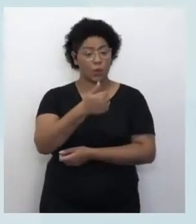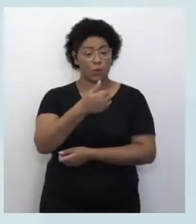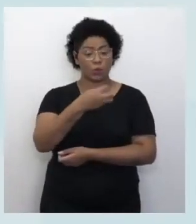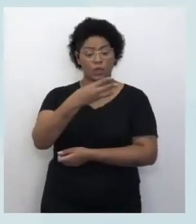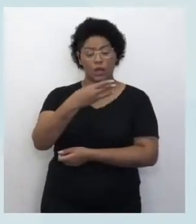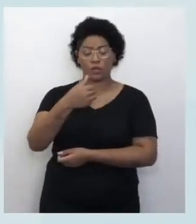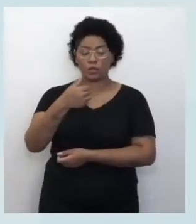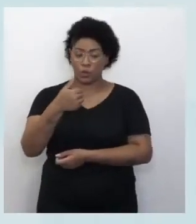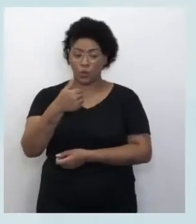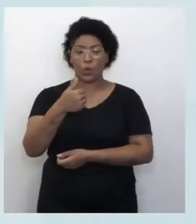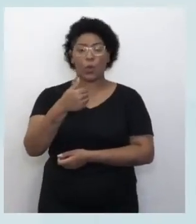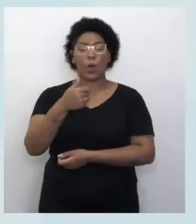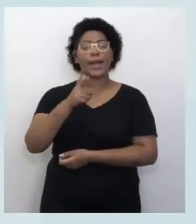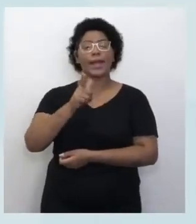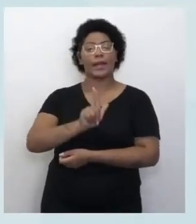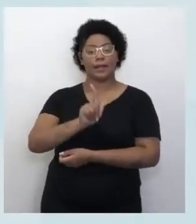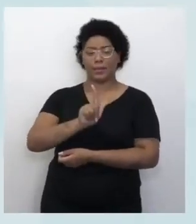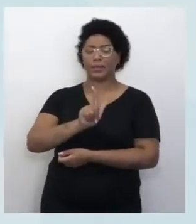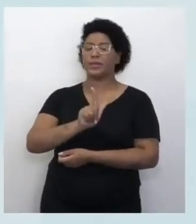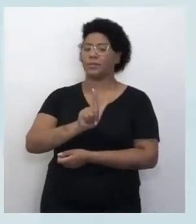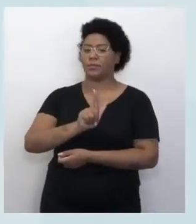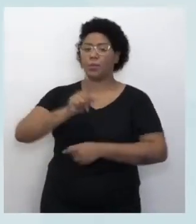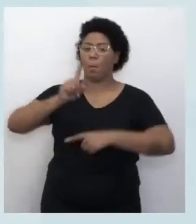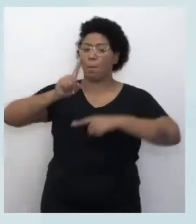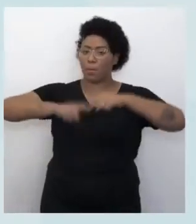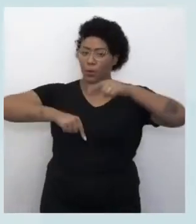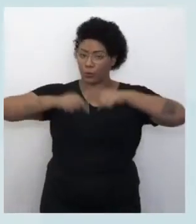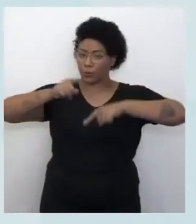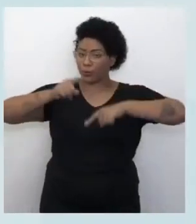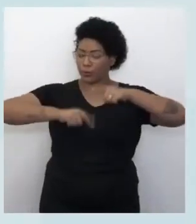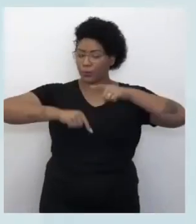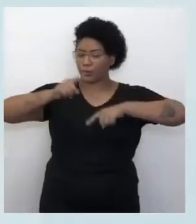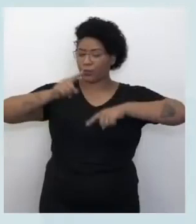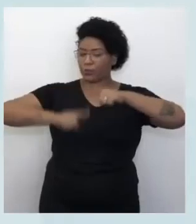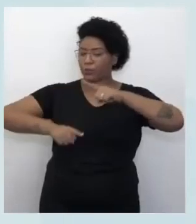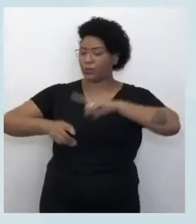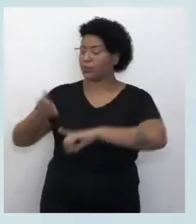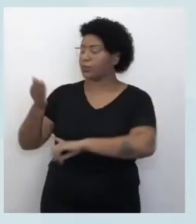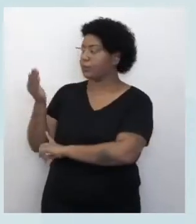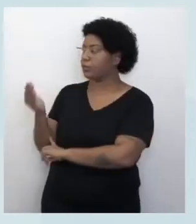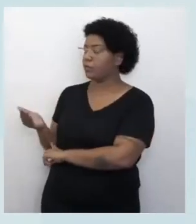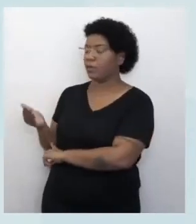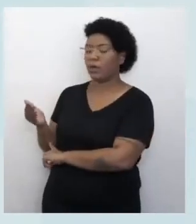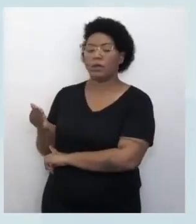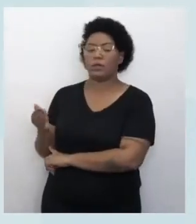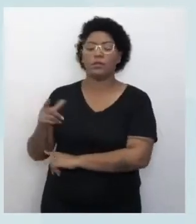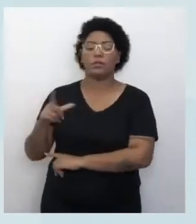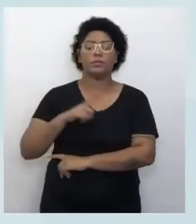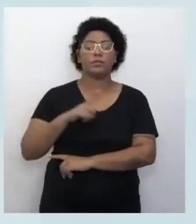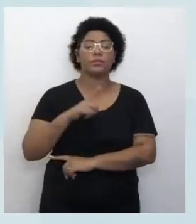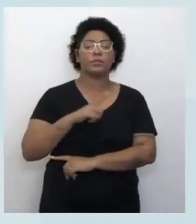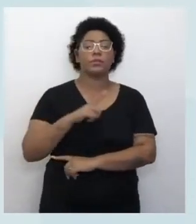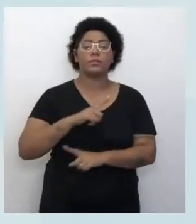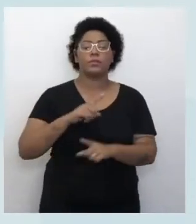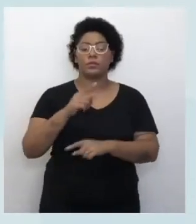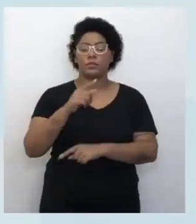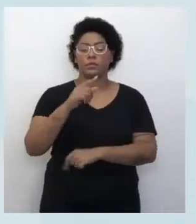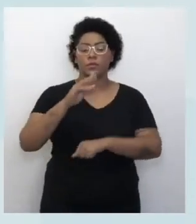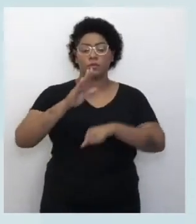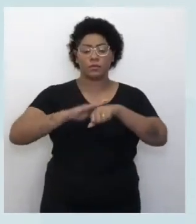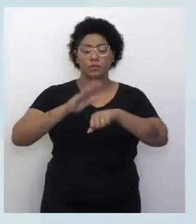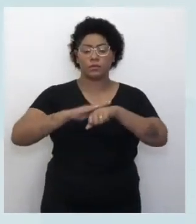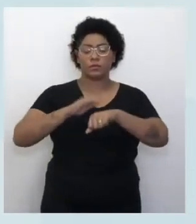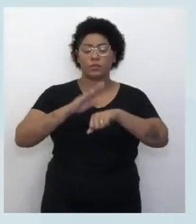131 gramas dos reagentes, ok? E aqui é só você fazer o